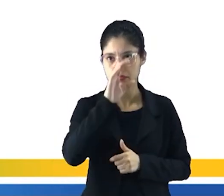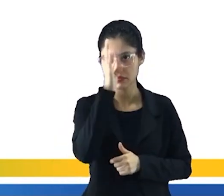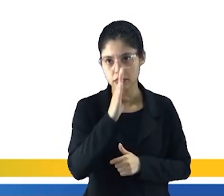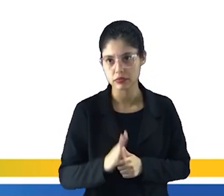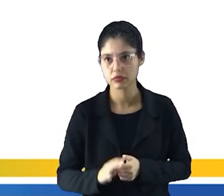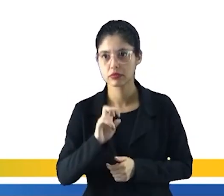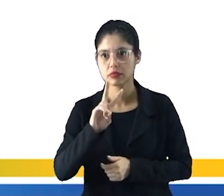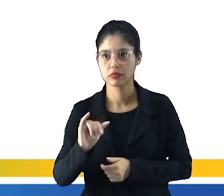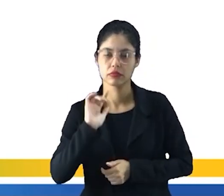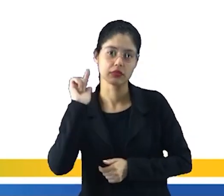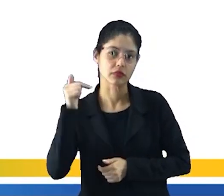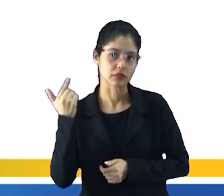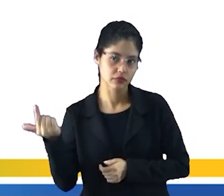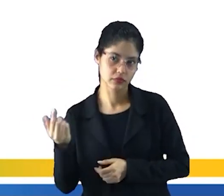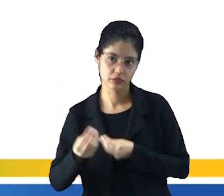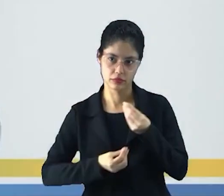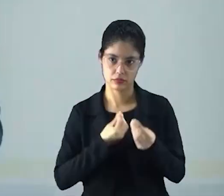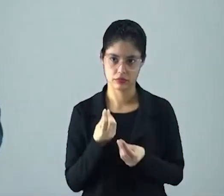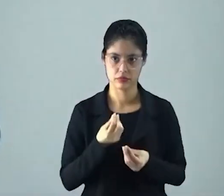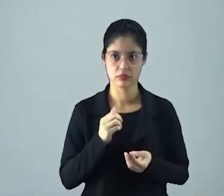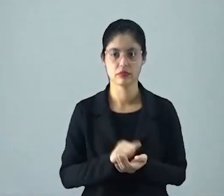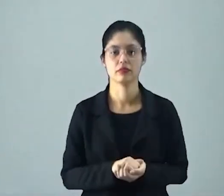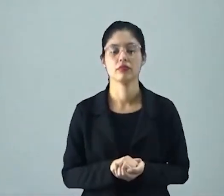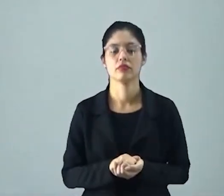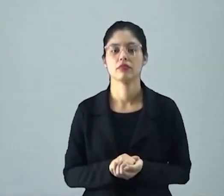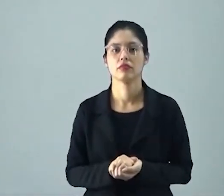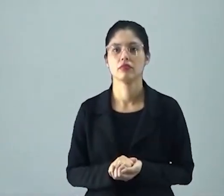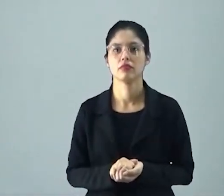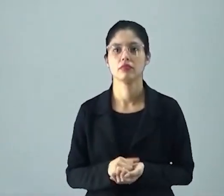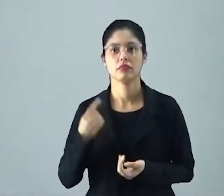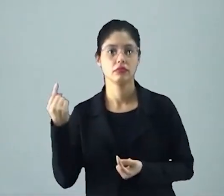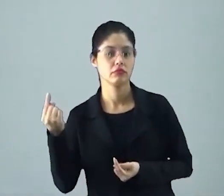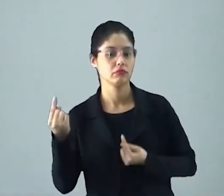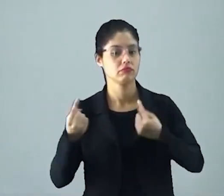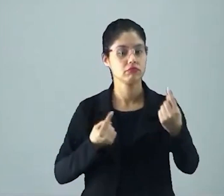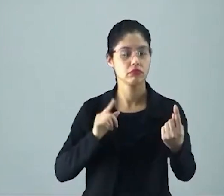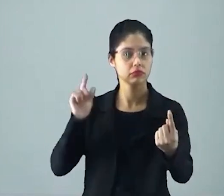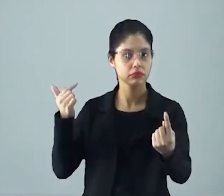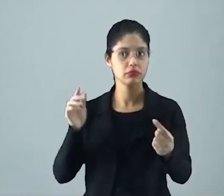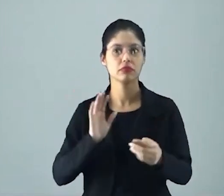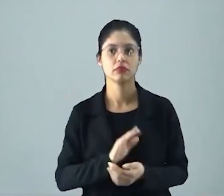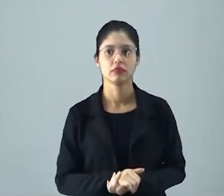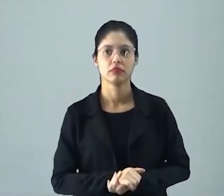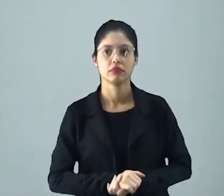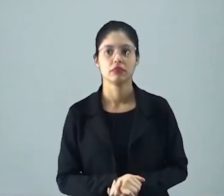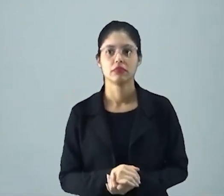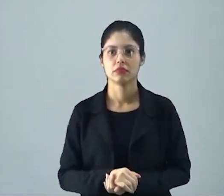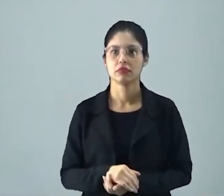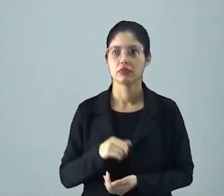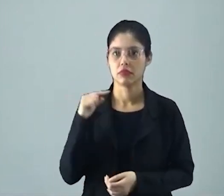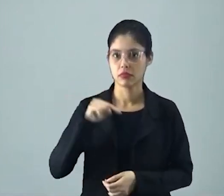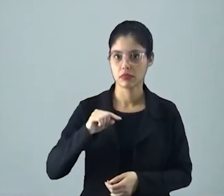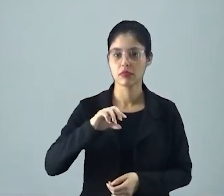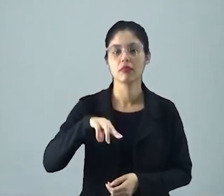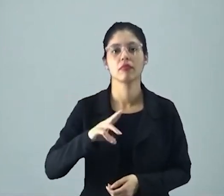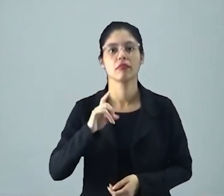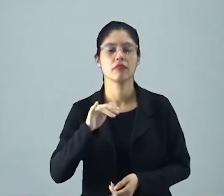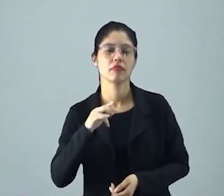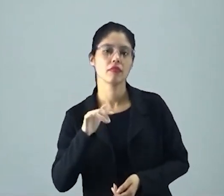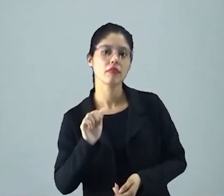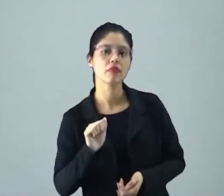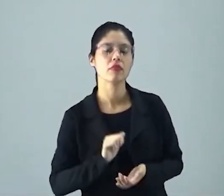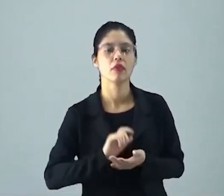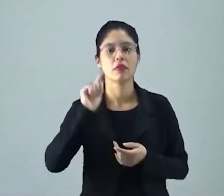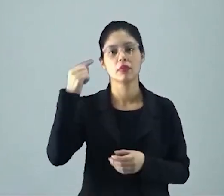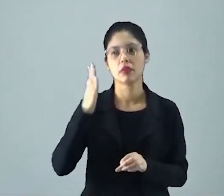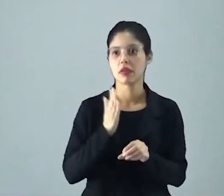Brasil, você ouvirá, né, com mais frequência um ou outro, certo? Aqui a gente costuma chamar macaxeira,